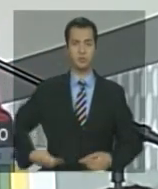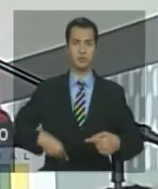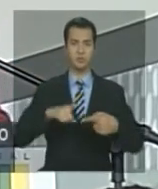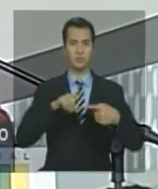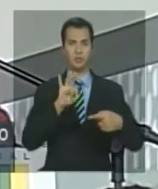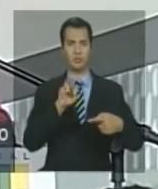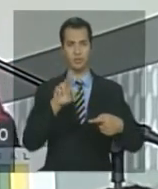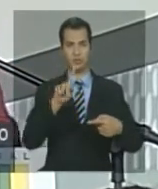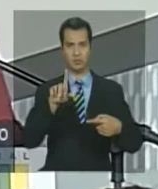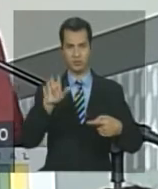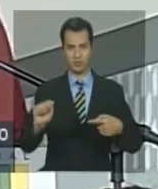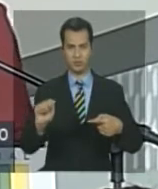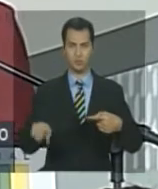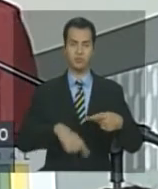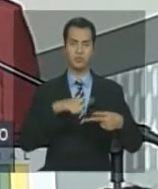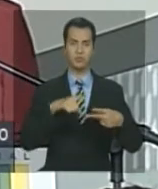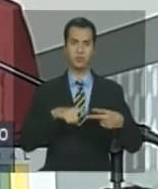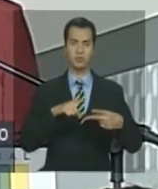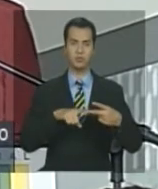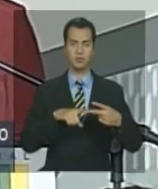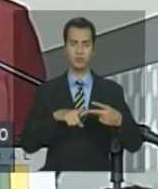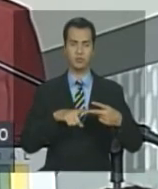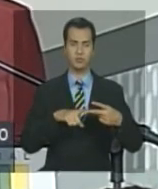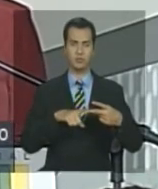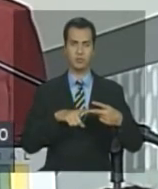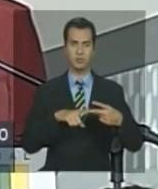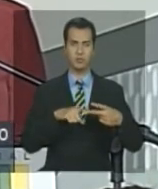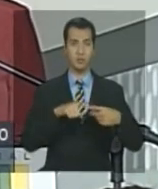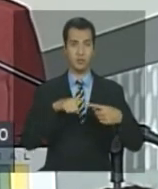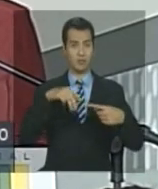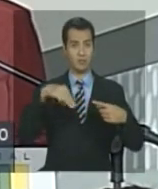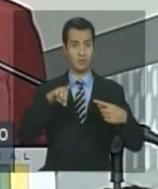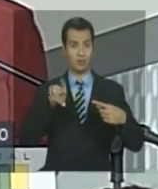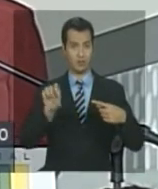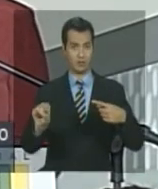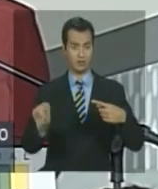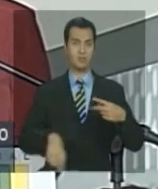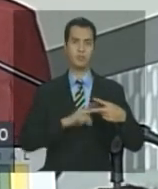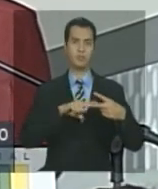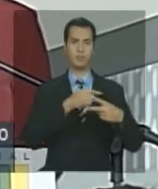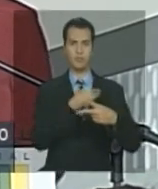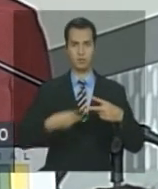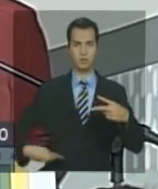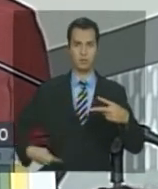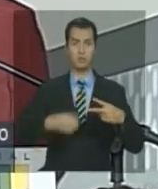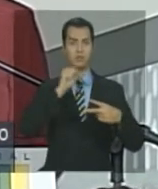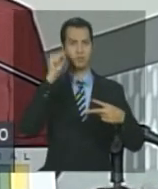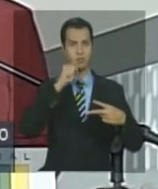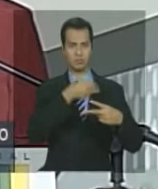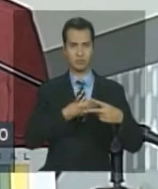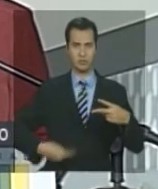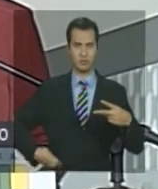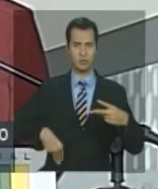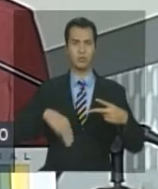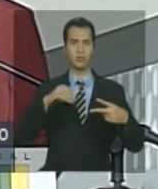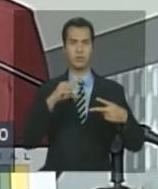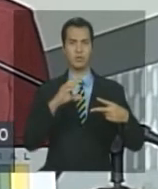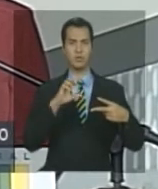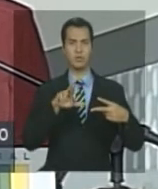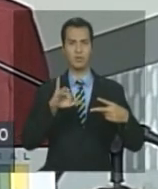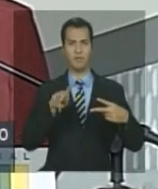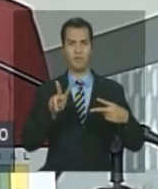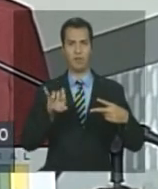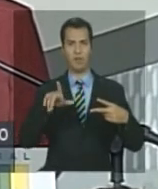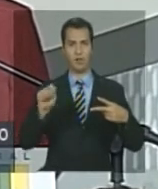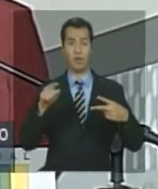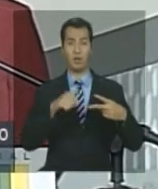Campelo, do Desenvolvimento Social e Combate à Fome, o senador Marcelo Crivella,